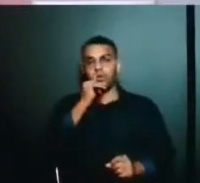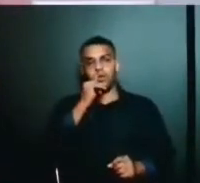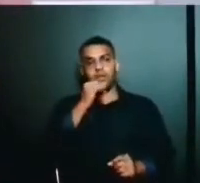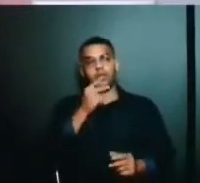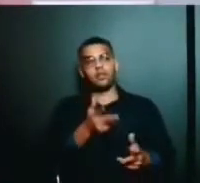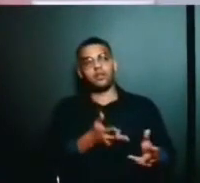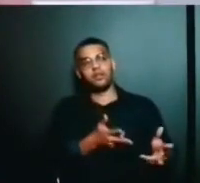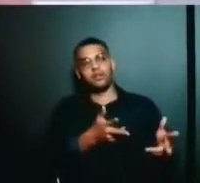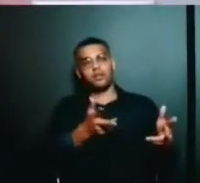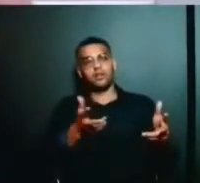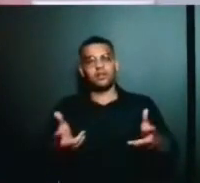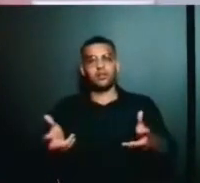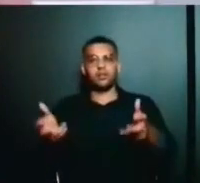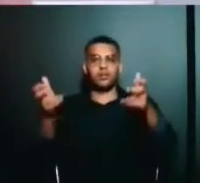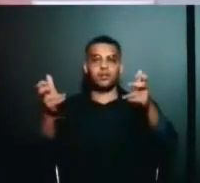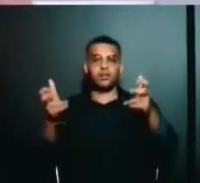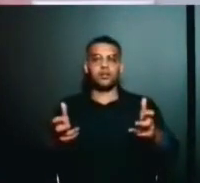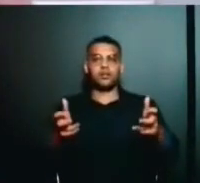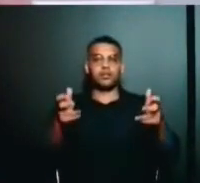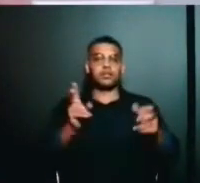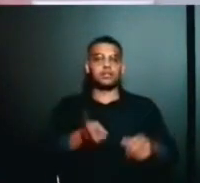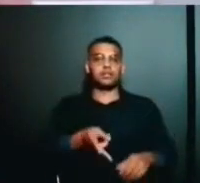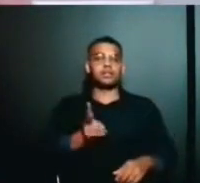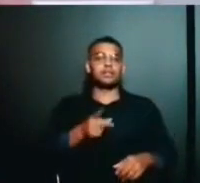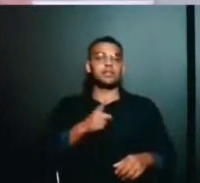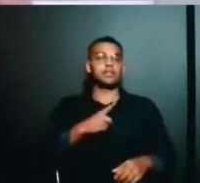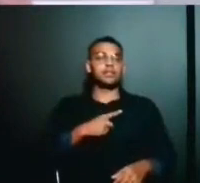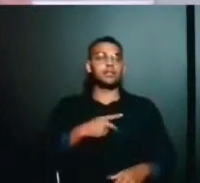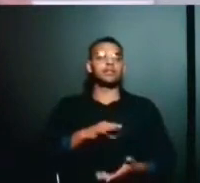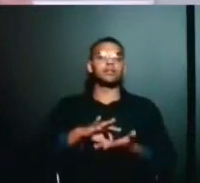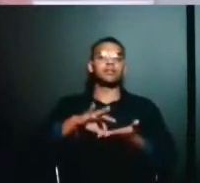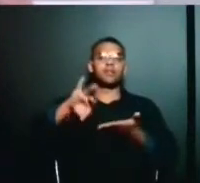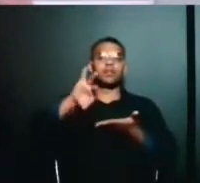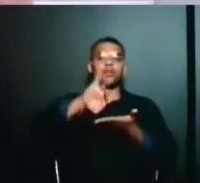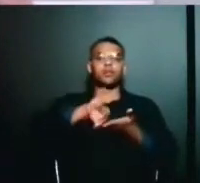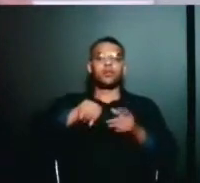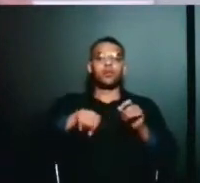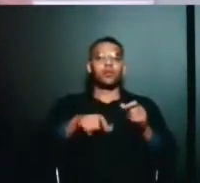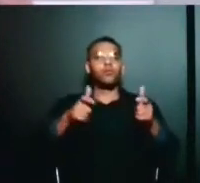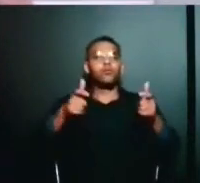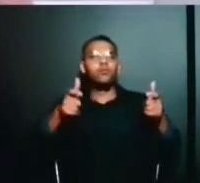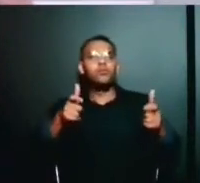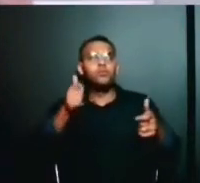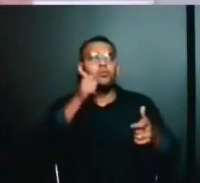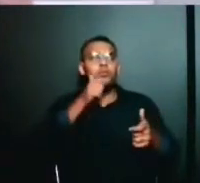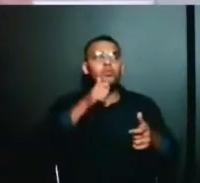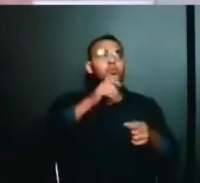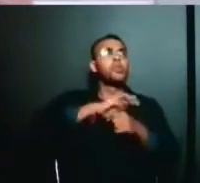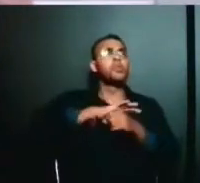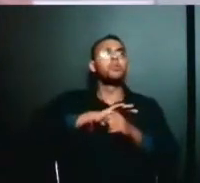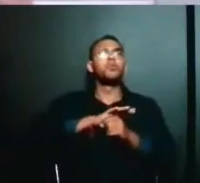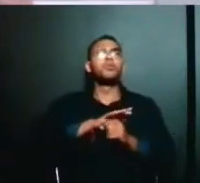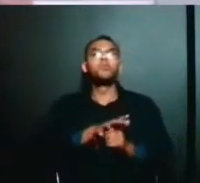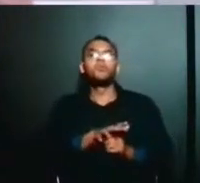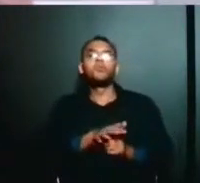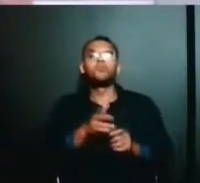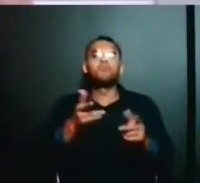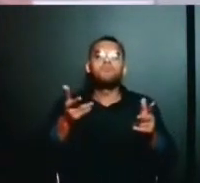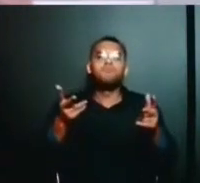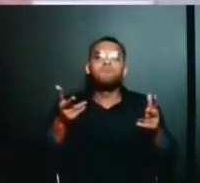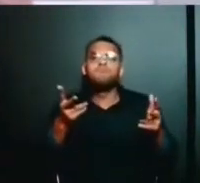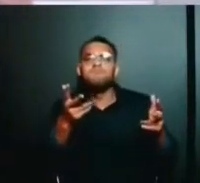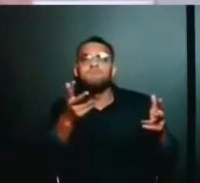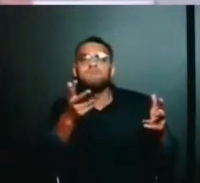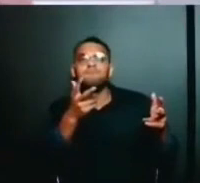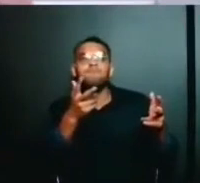para tudo o tempo todo sob viés de encontrar aonde uma mulher possa estar sendo oprimida. Então